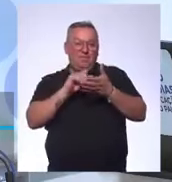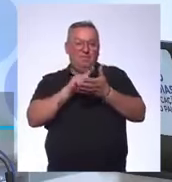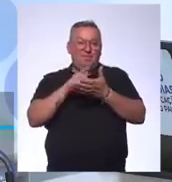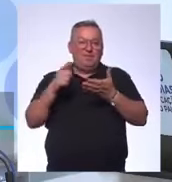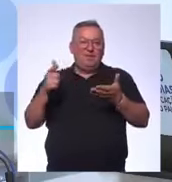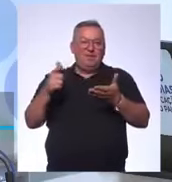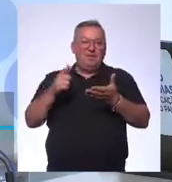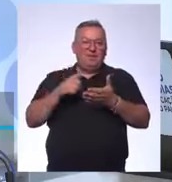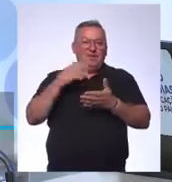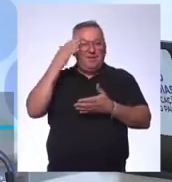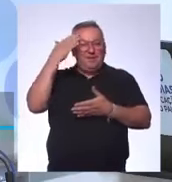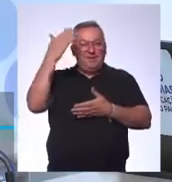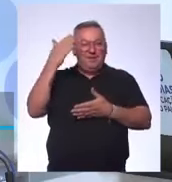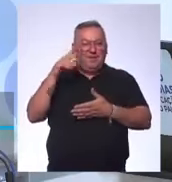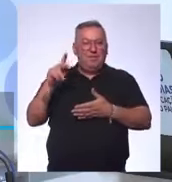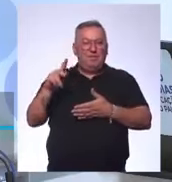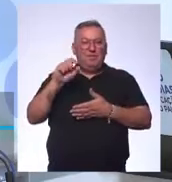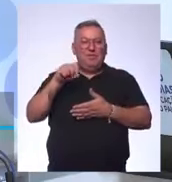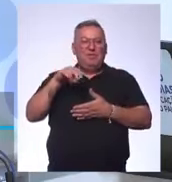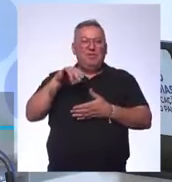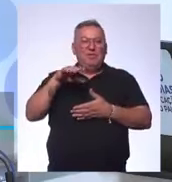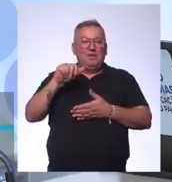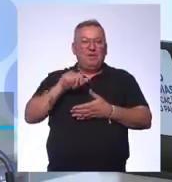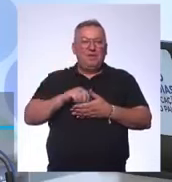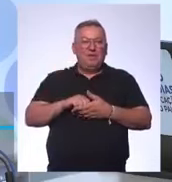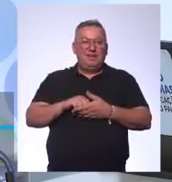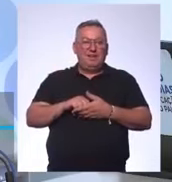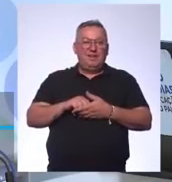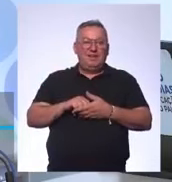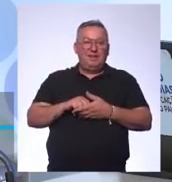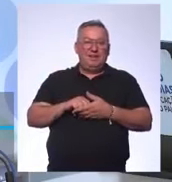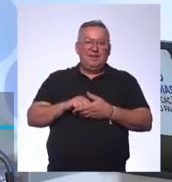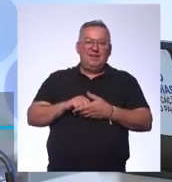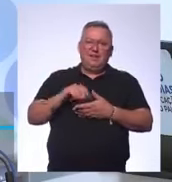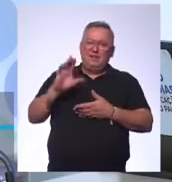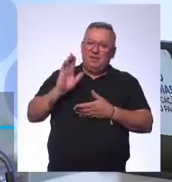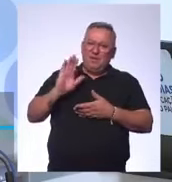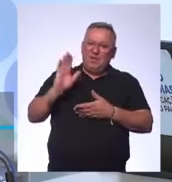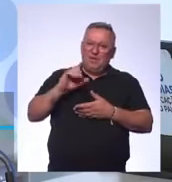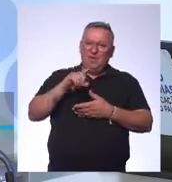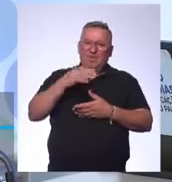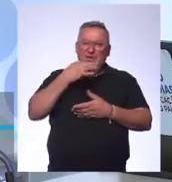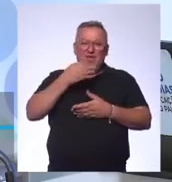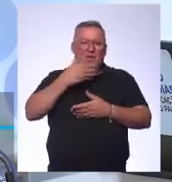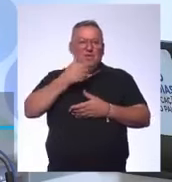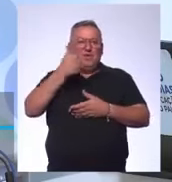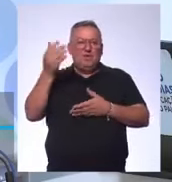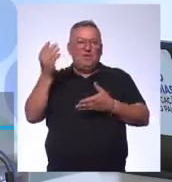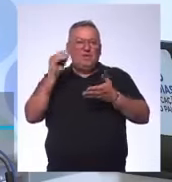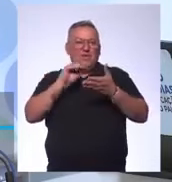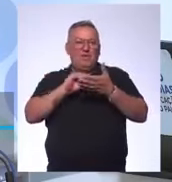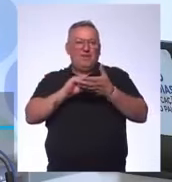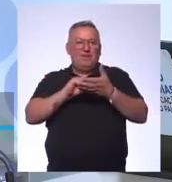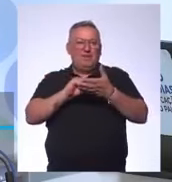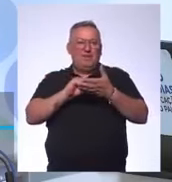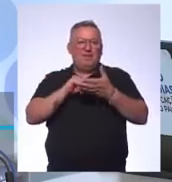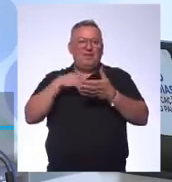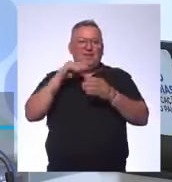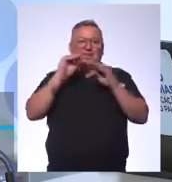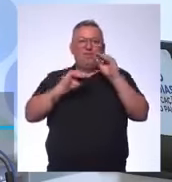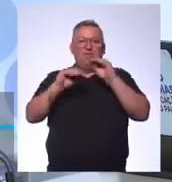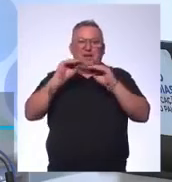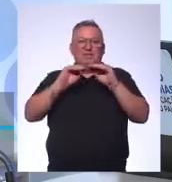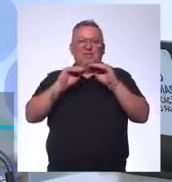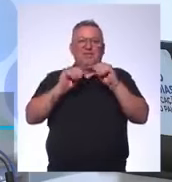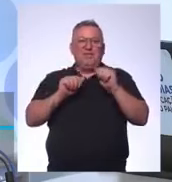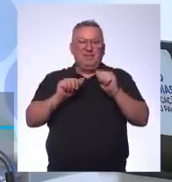jornal. Gratidão, Pro Silvana Baroni. Um alô para vocês aí, do jeito que vocês acharem melhor. Não sei se é um salve, se é um alô, se é um beijo,